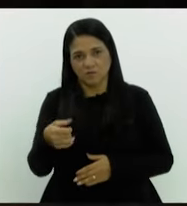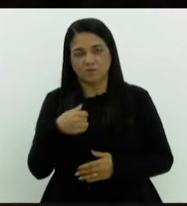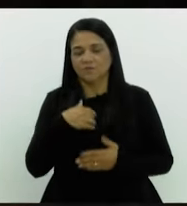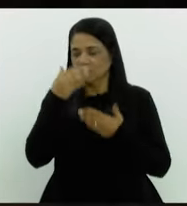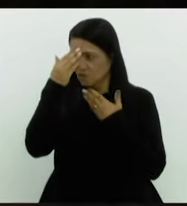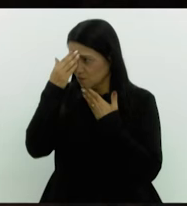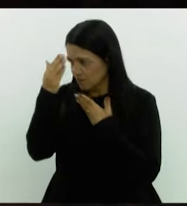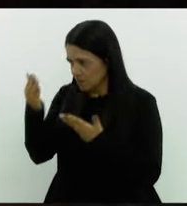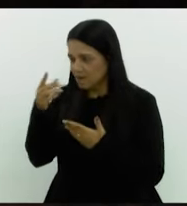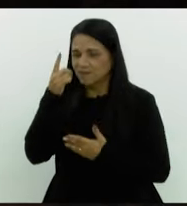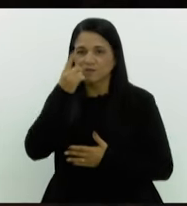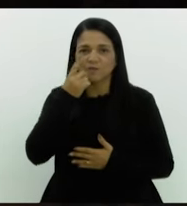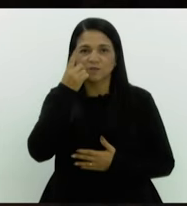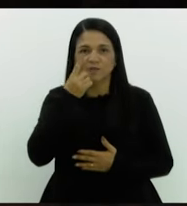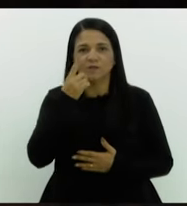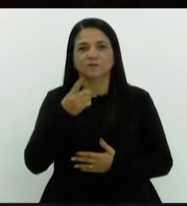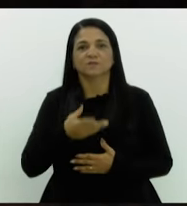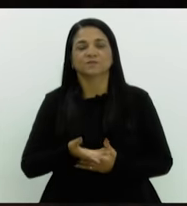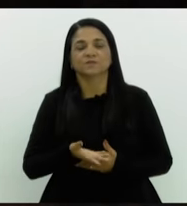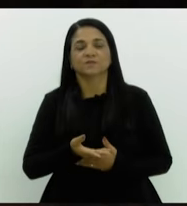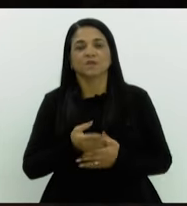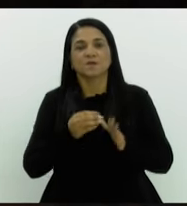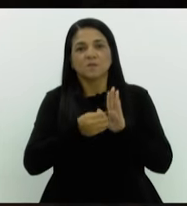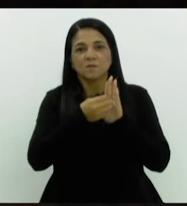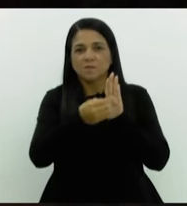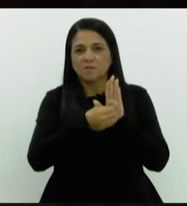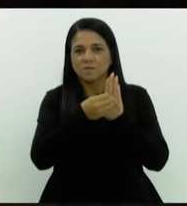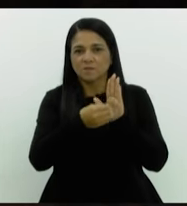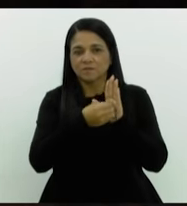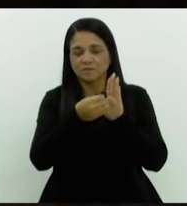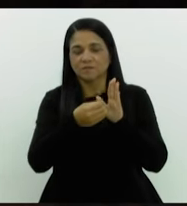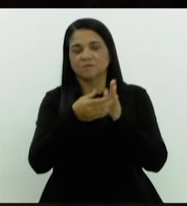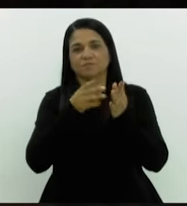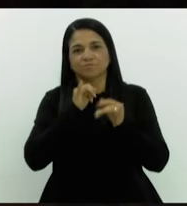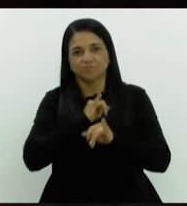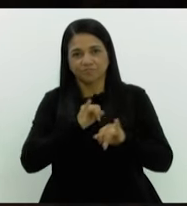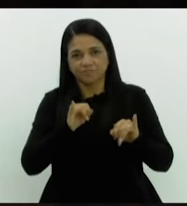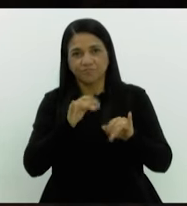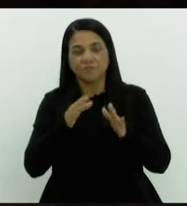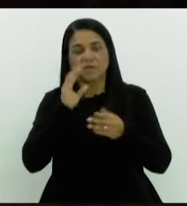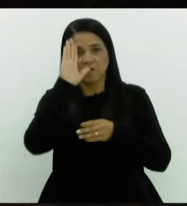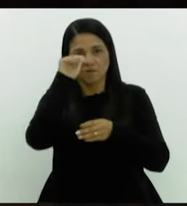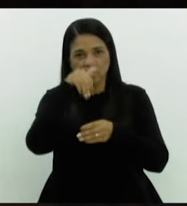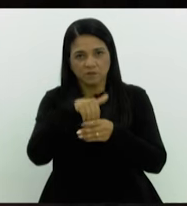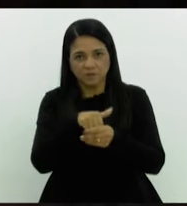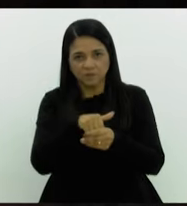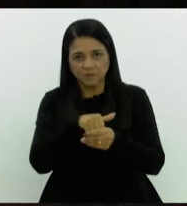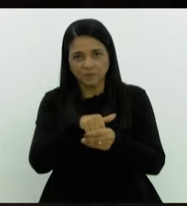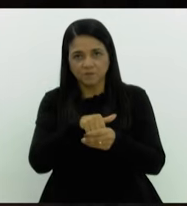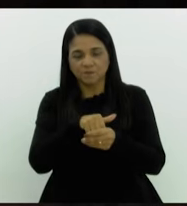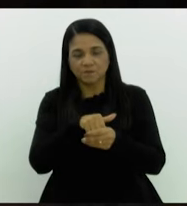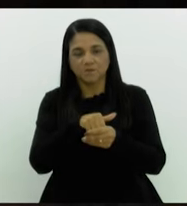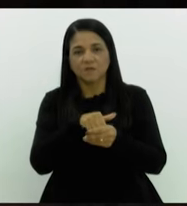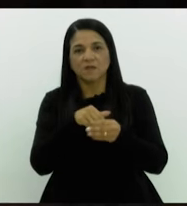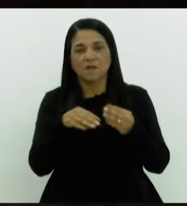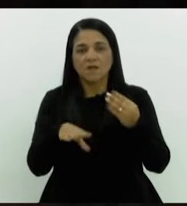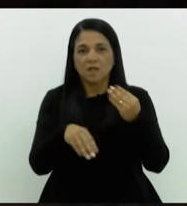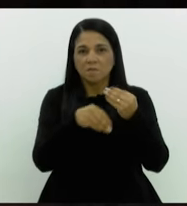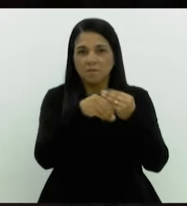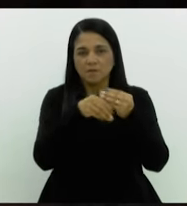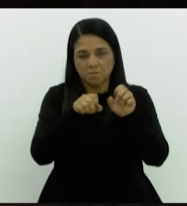nobre deputado. Com os pareceres emitidos, em votação, a emenda de